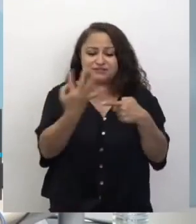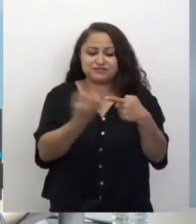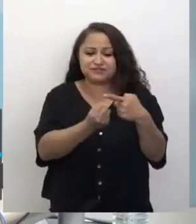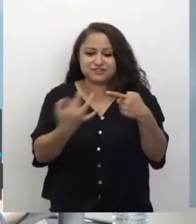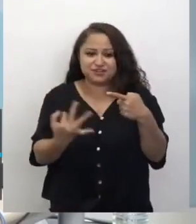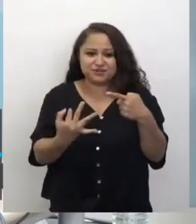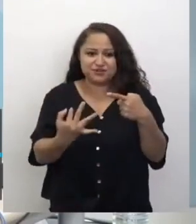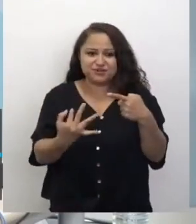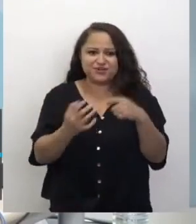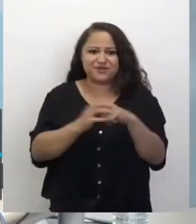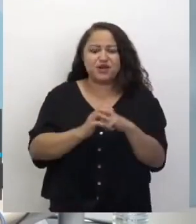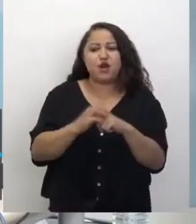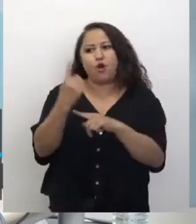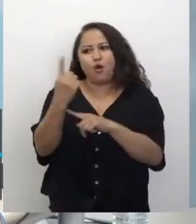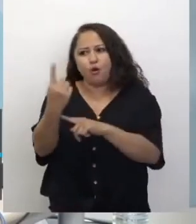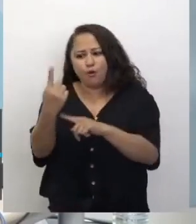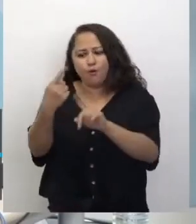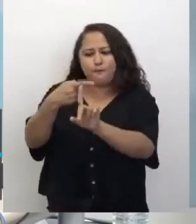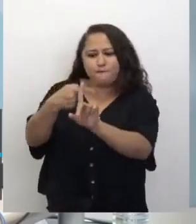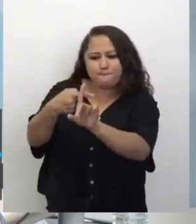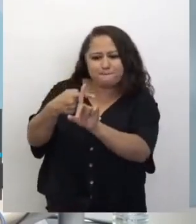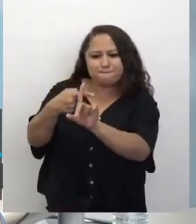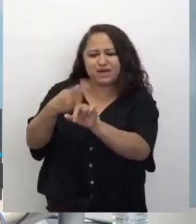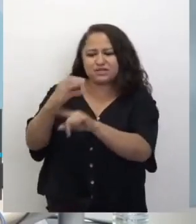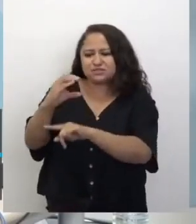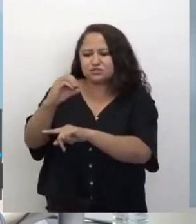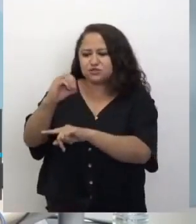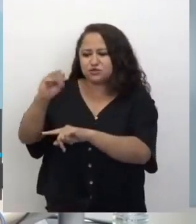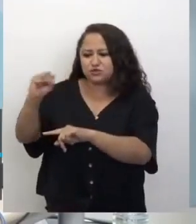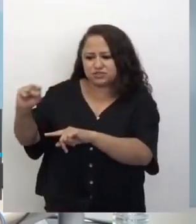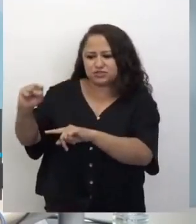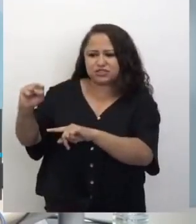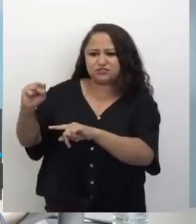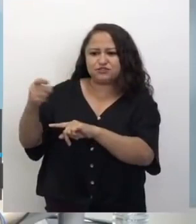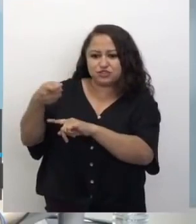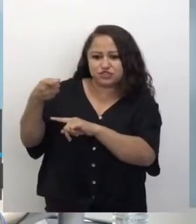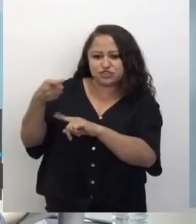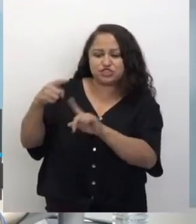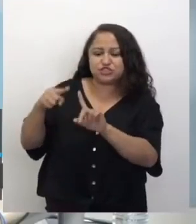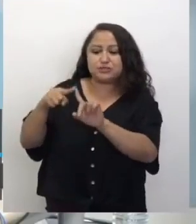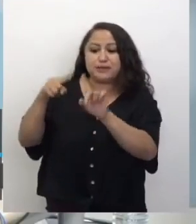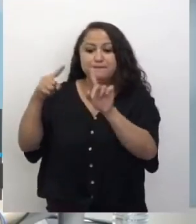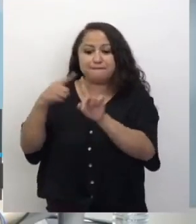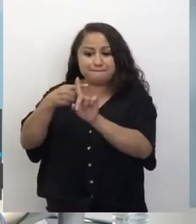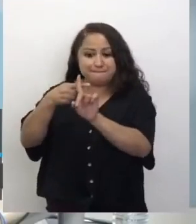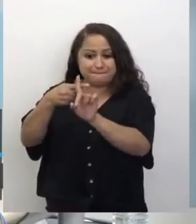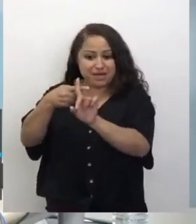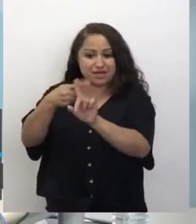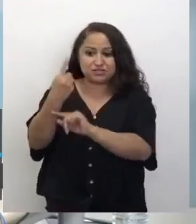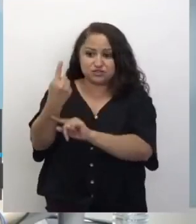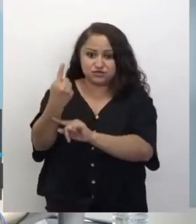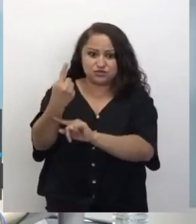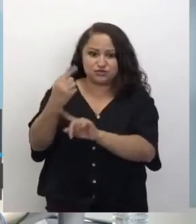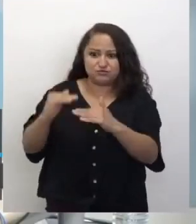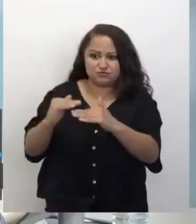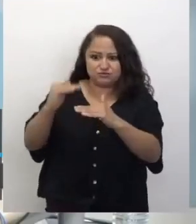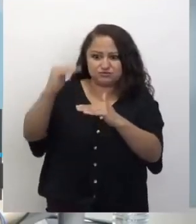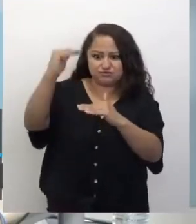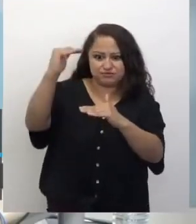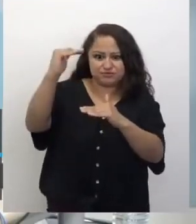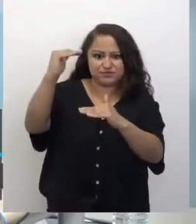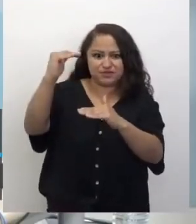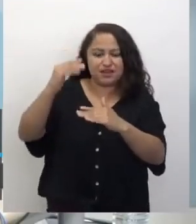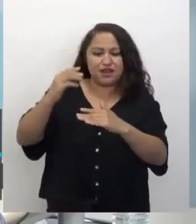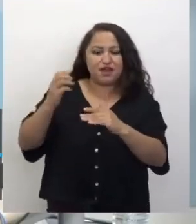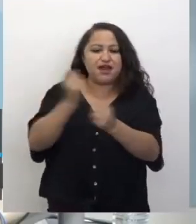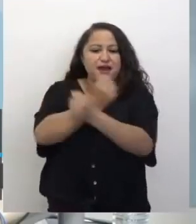mais cosseno de x, ou cosseno de x mais 1. Teve gente que até colocou, deslocou uma unidade para cima. Adorei. Então, quero mandar um abraço